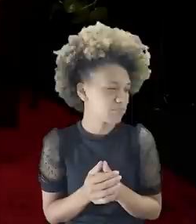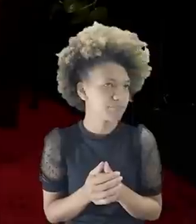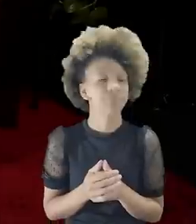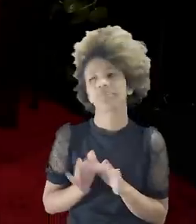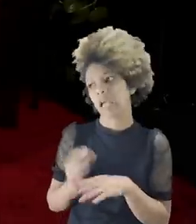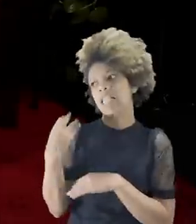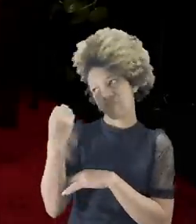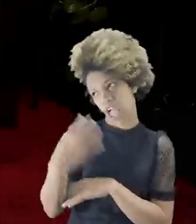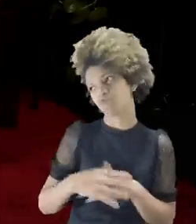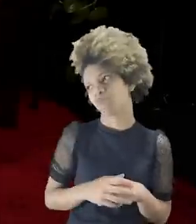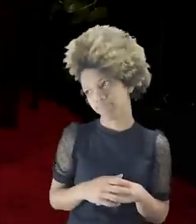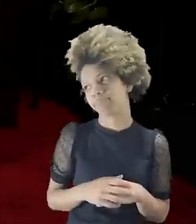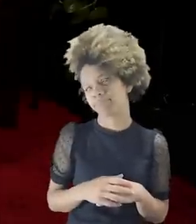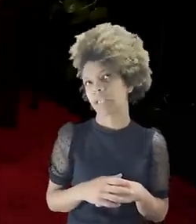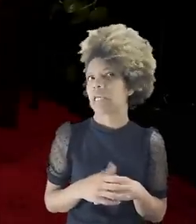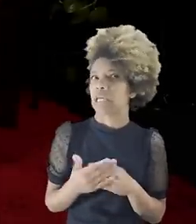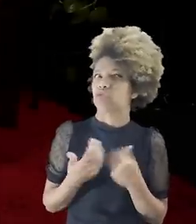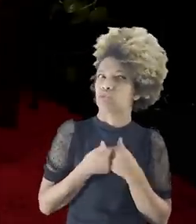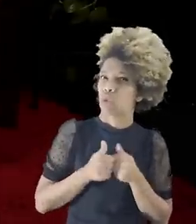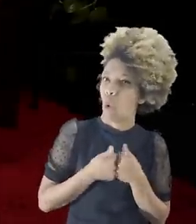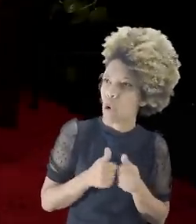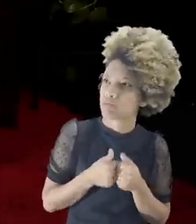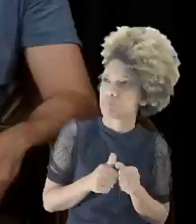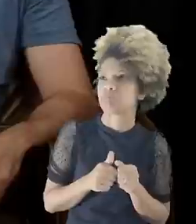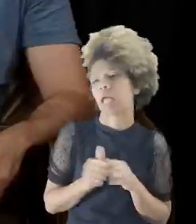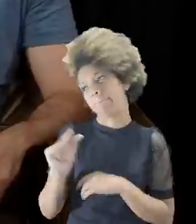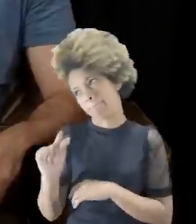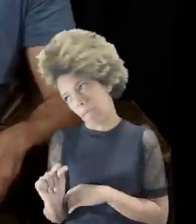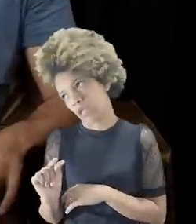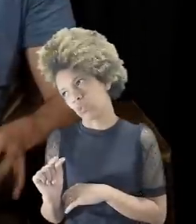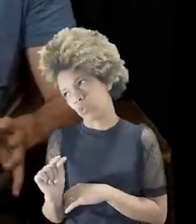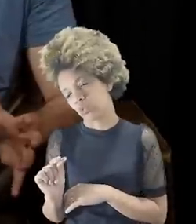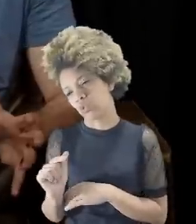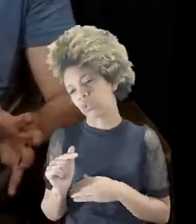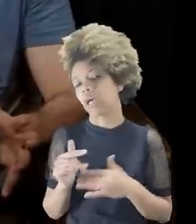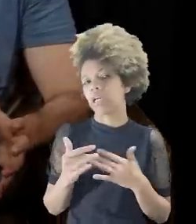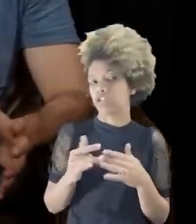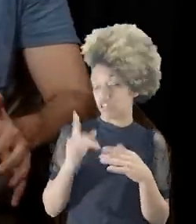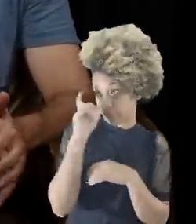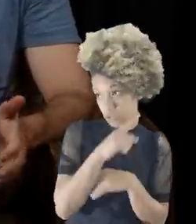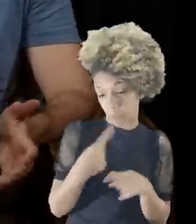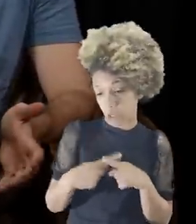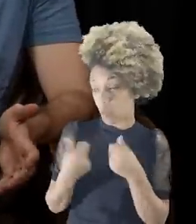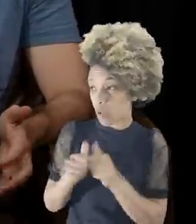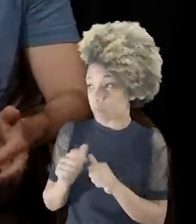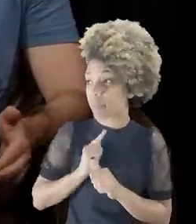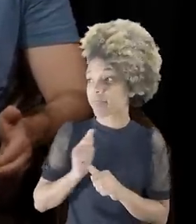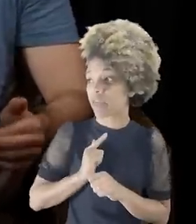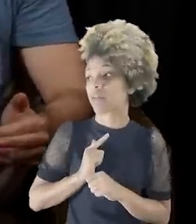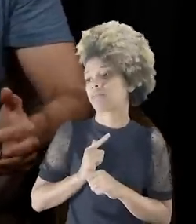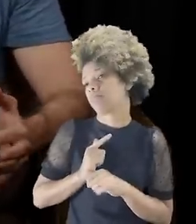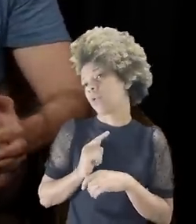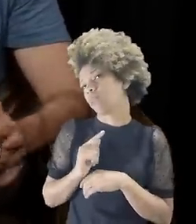assim essas viagens as de ônibus elas são menos desconfortáveis porque o ônibus geralmente você pega um leito